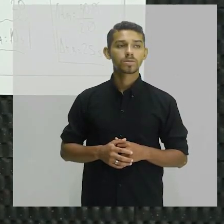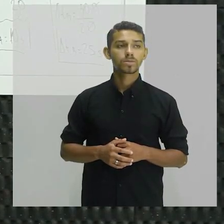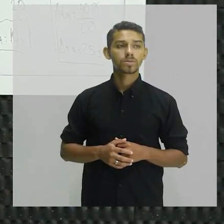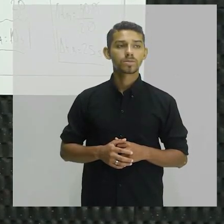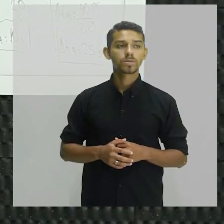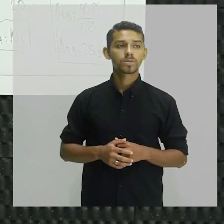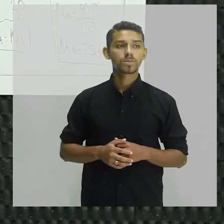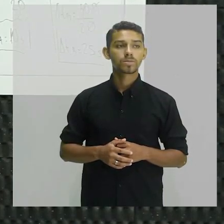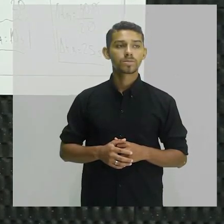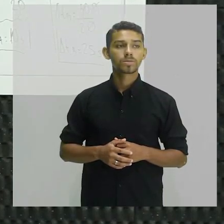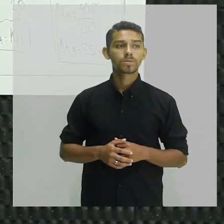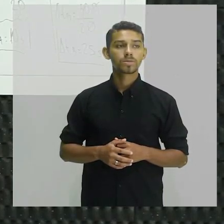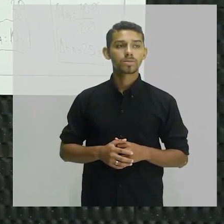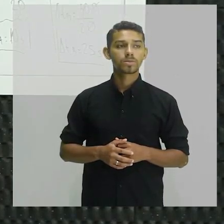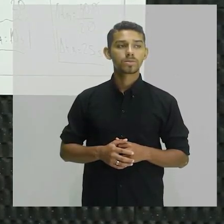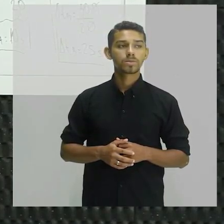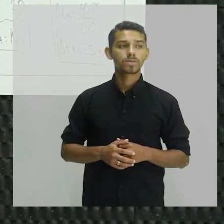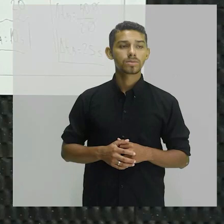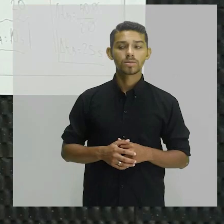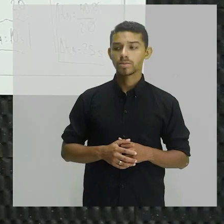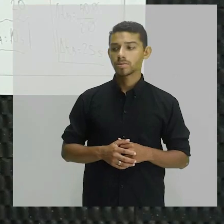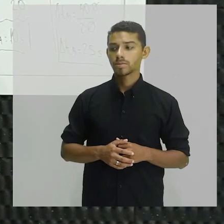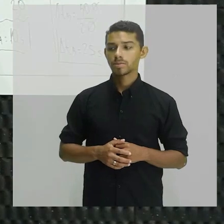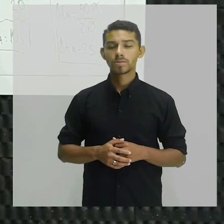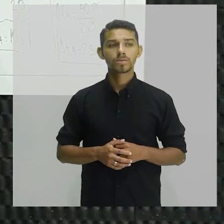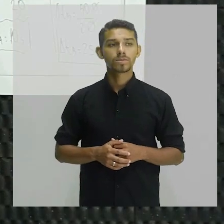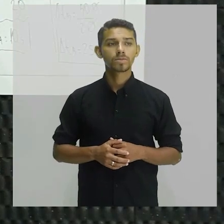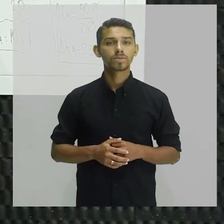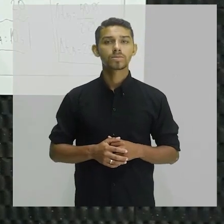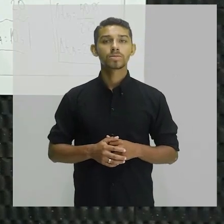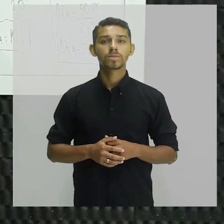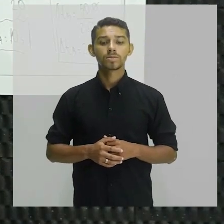2, né? Que vai dar 28